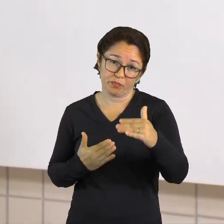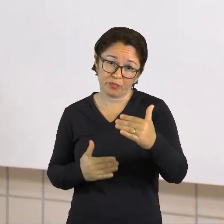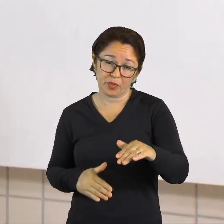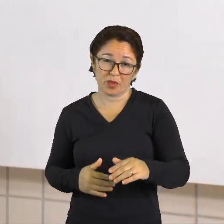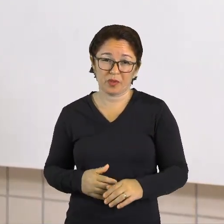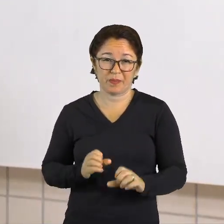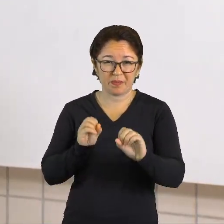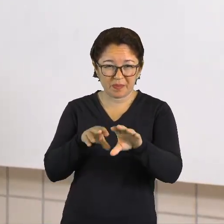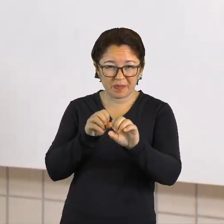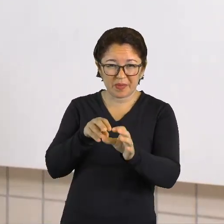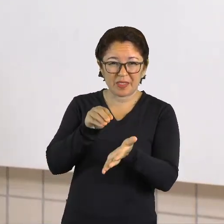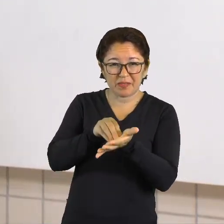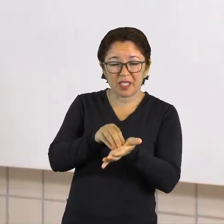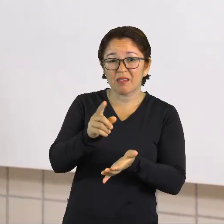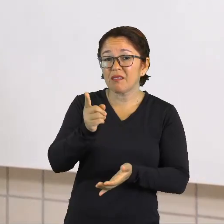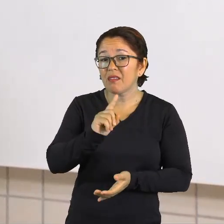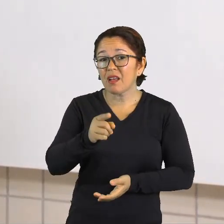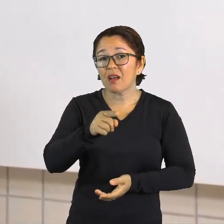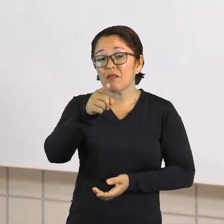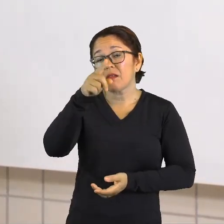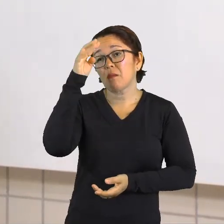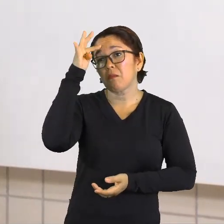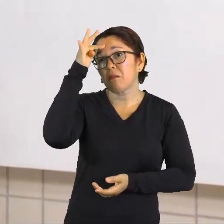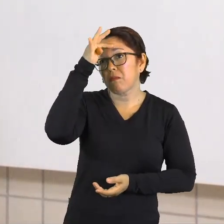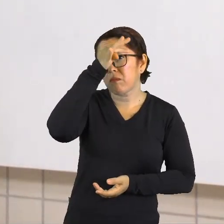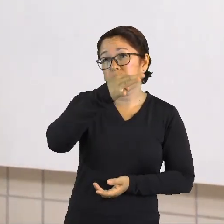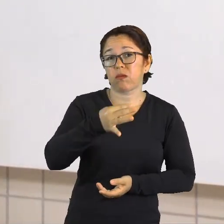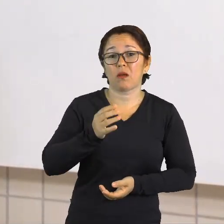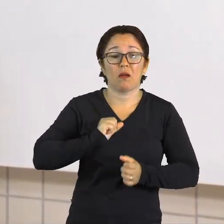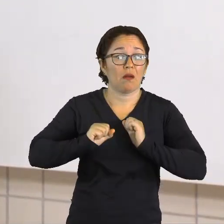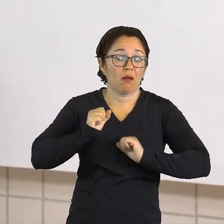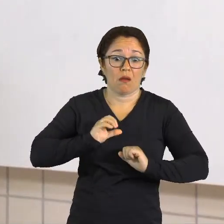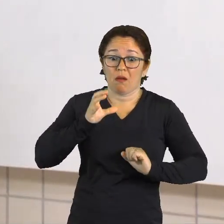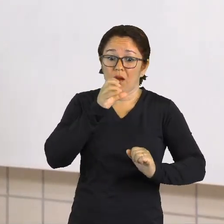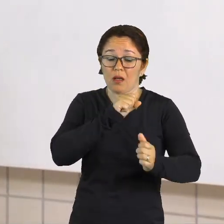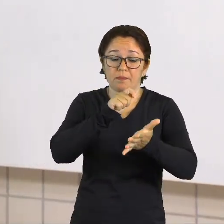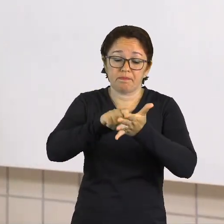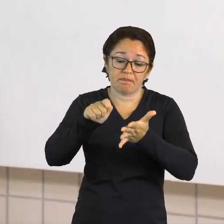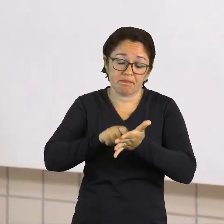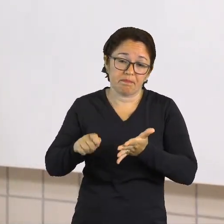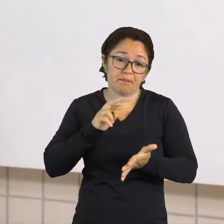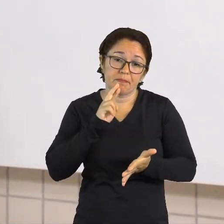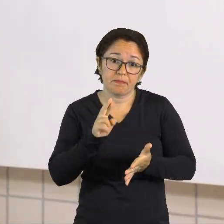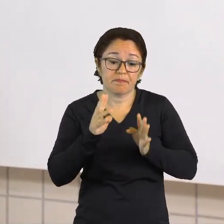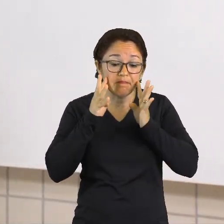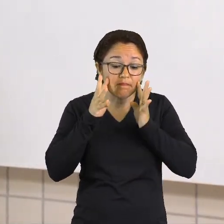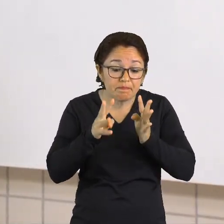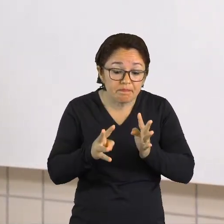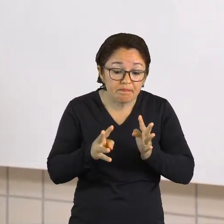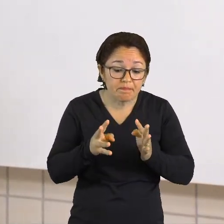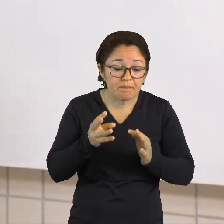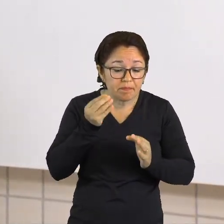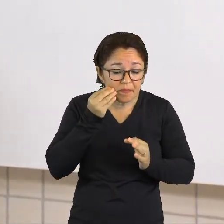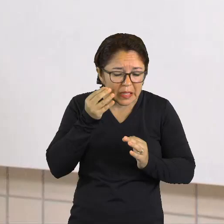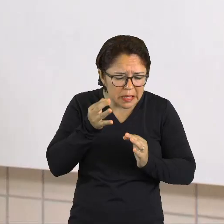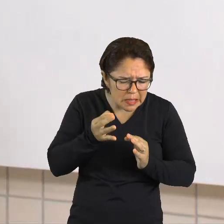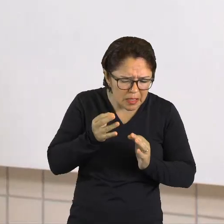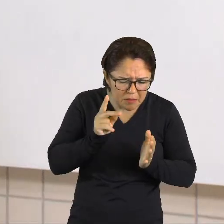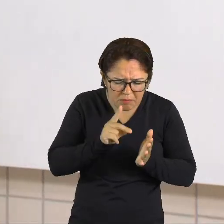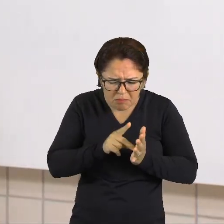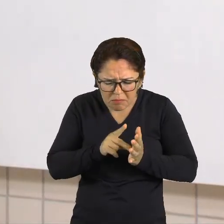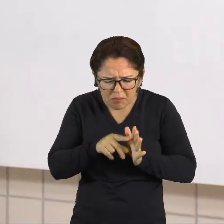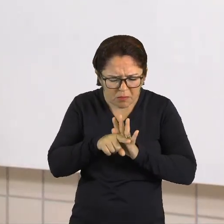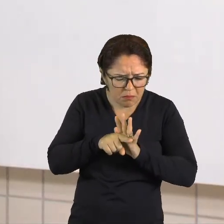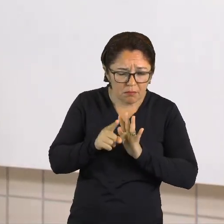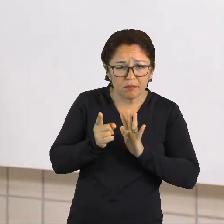e respondeu rápido, não procurou ver com atenção se estava correto ou não. Então, antes de